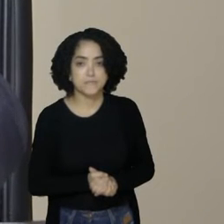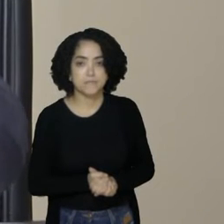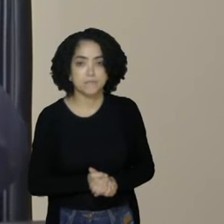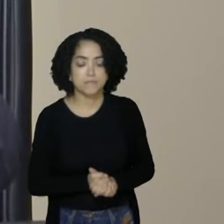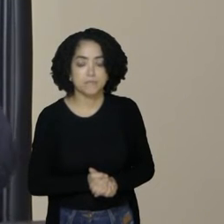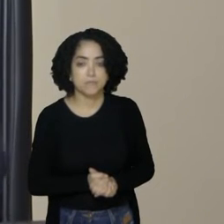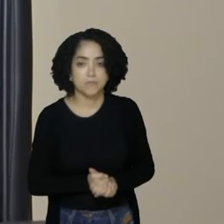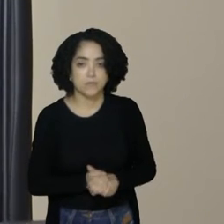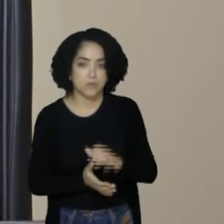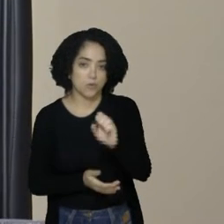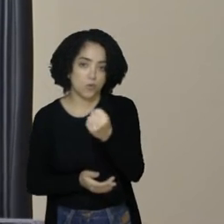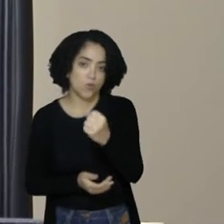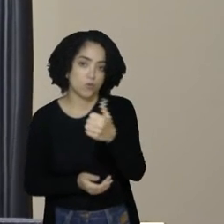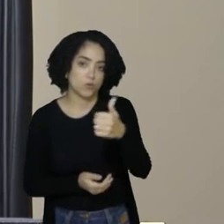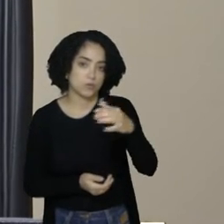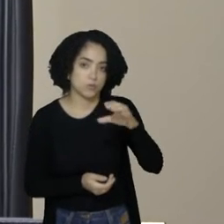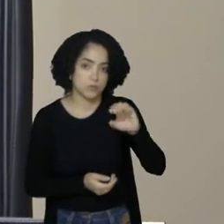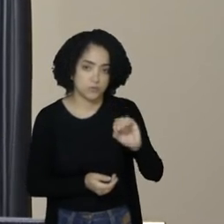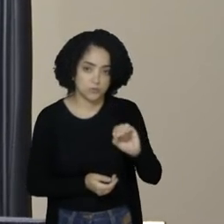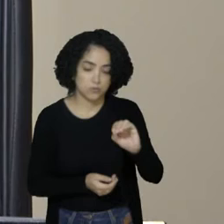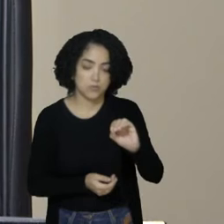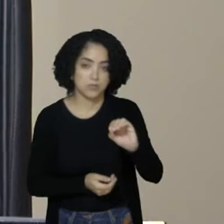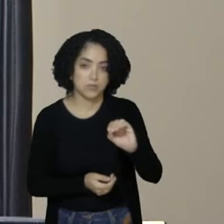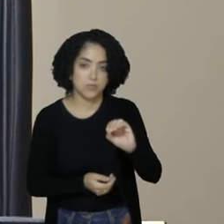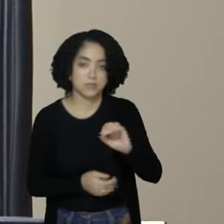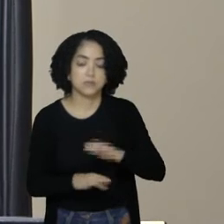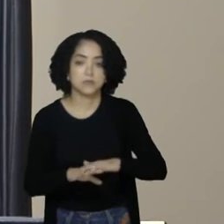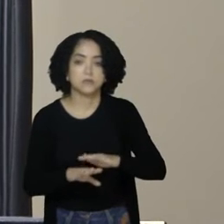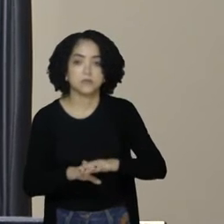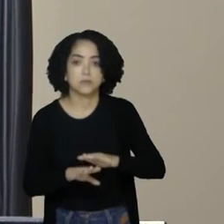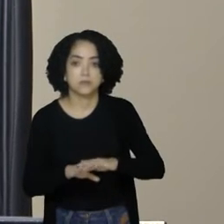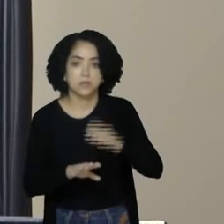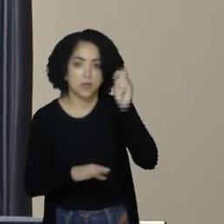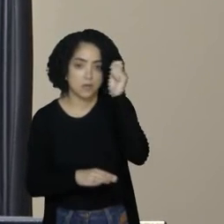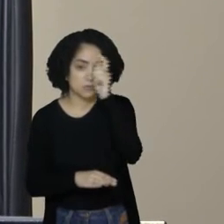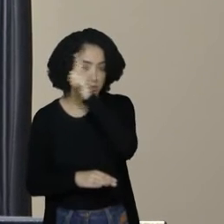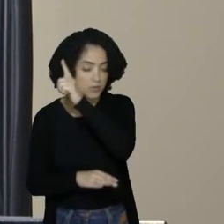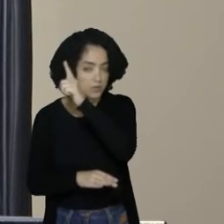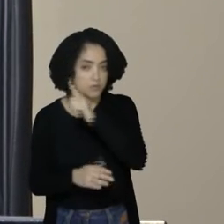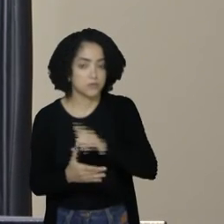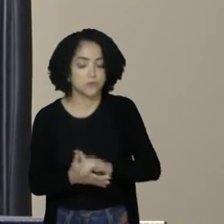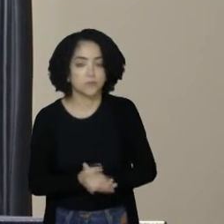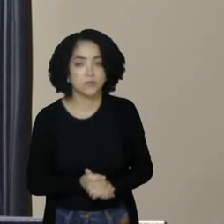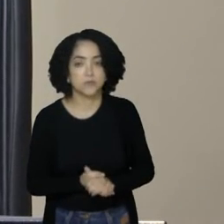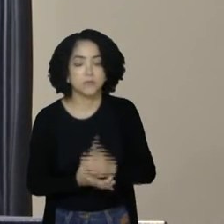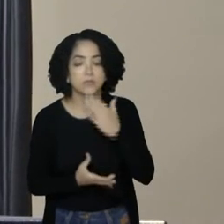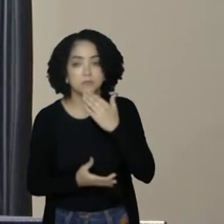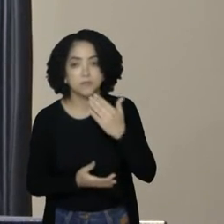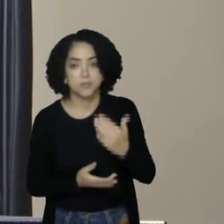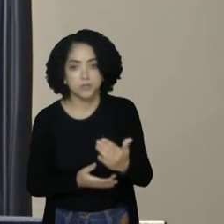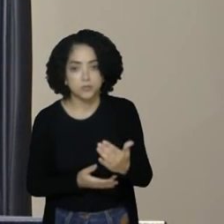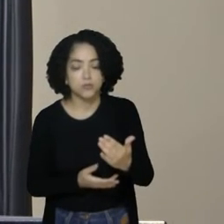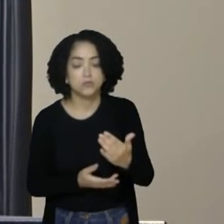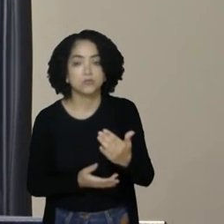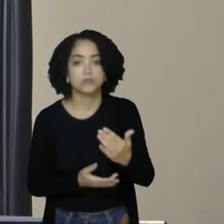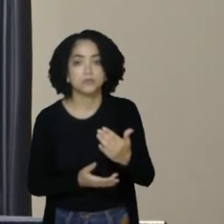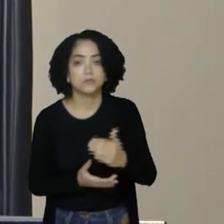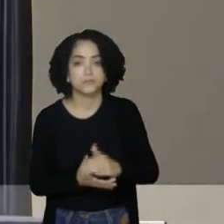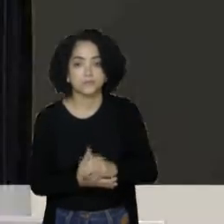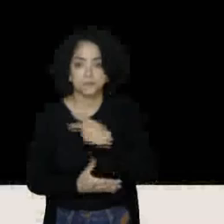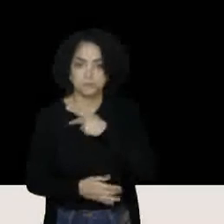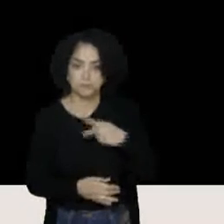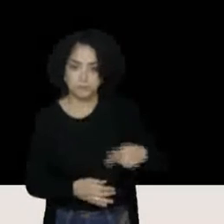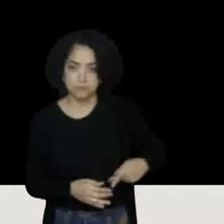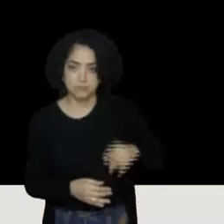Moção 810, autor deputado Altair Silva, apelando ao presidente de INSS